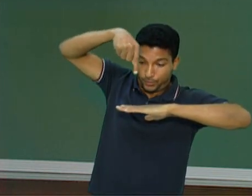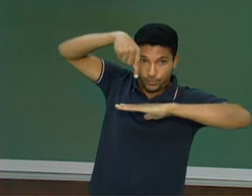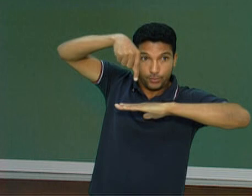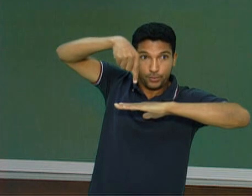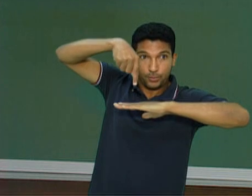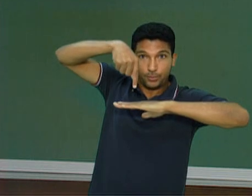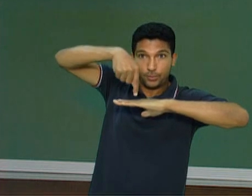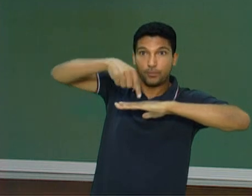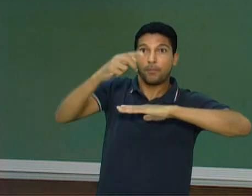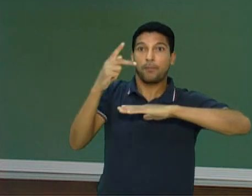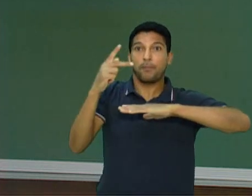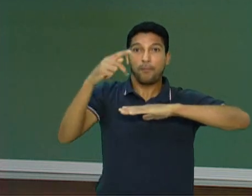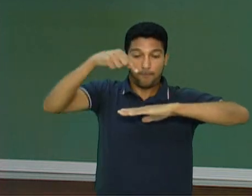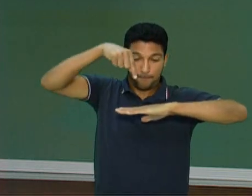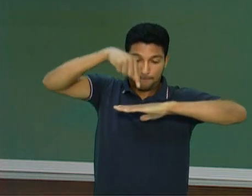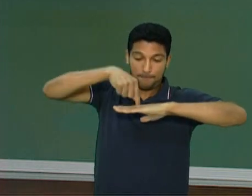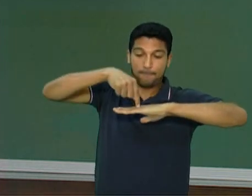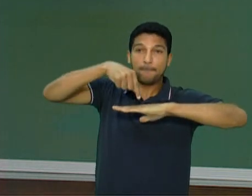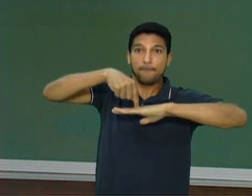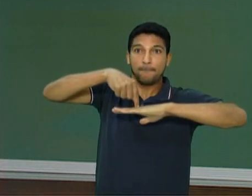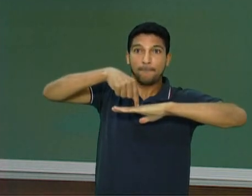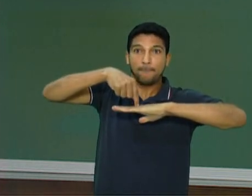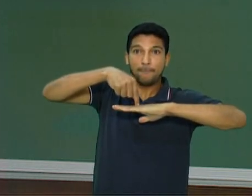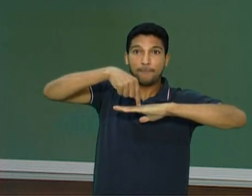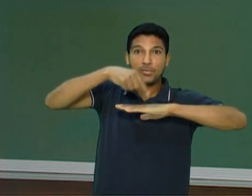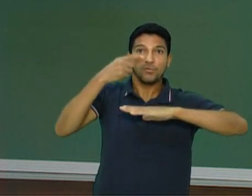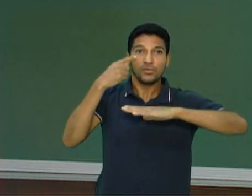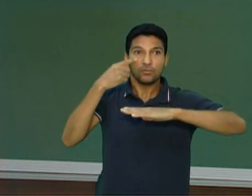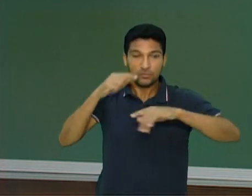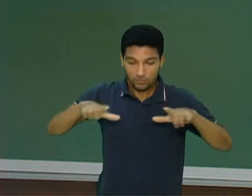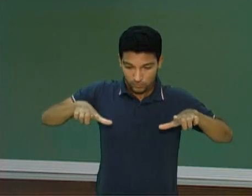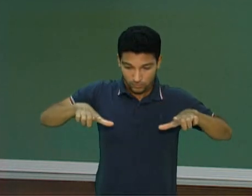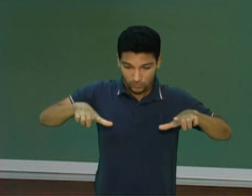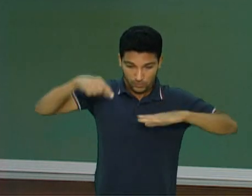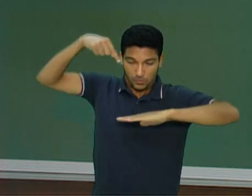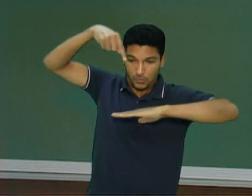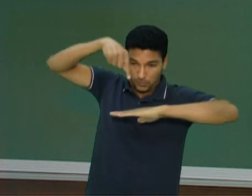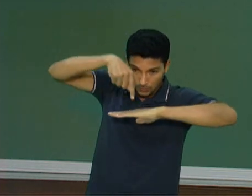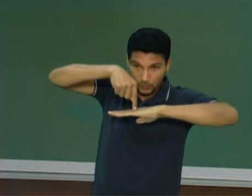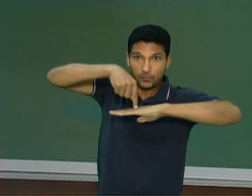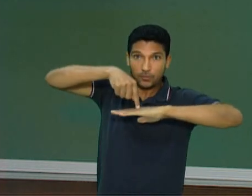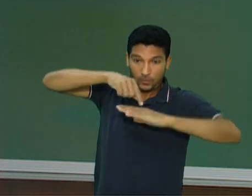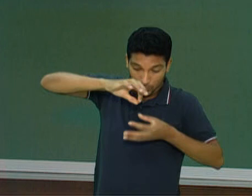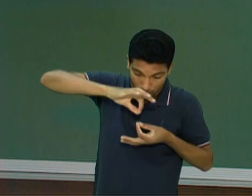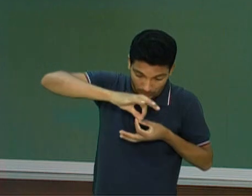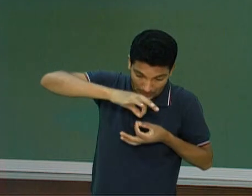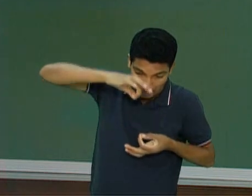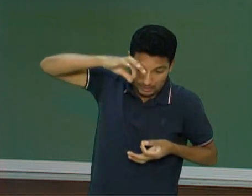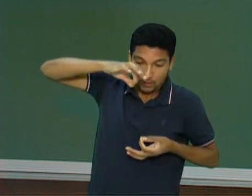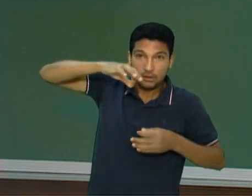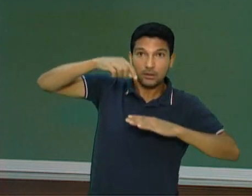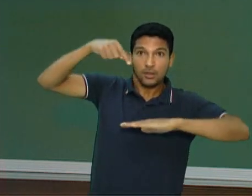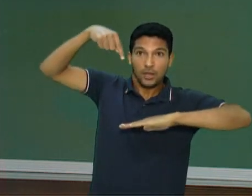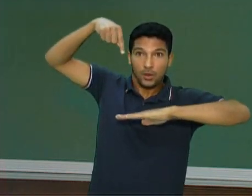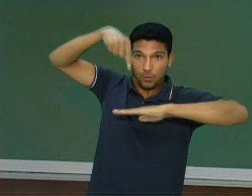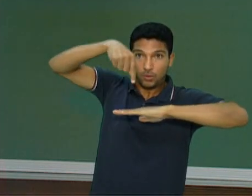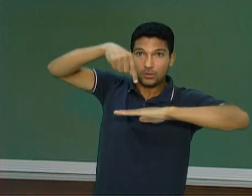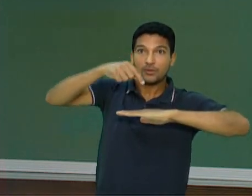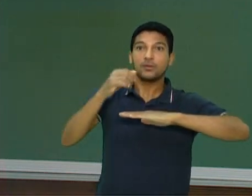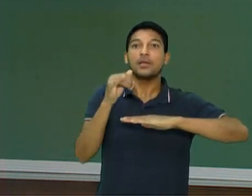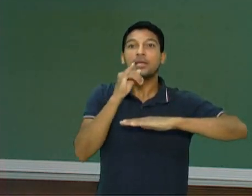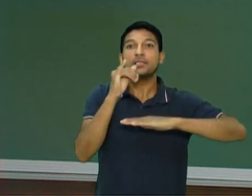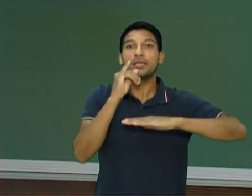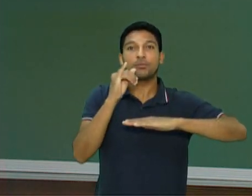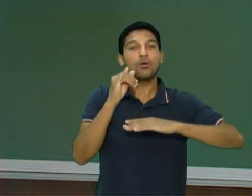esse ponto, ok? E aí eu peço para que você também imagine a situação de que esse ponto esteja ao ar livre e o sol esteja a